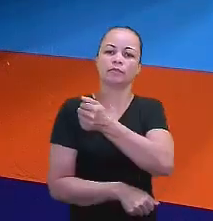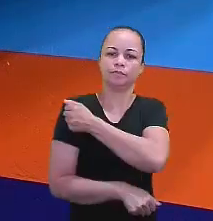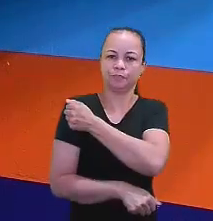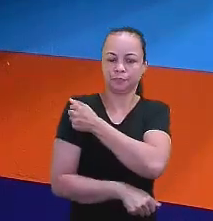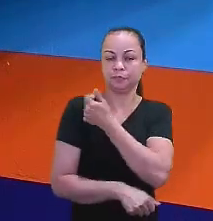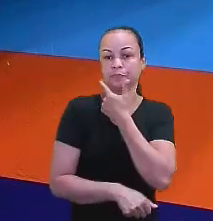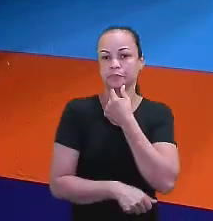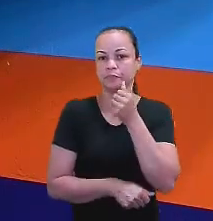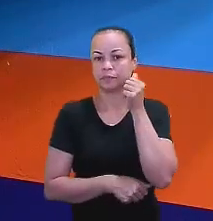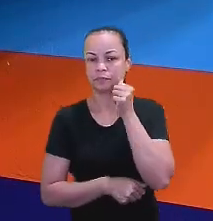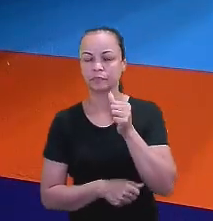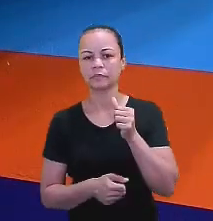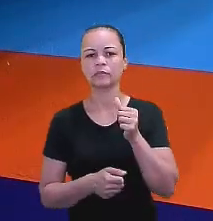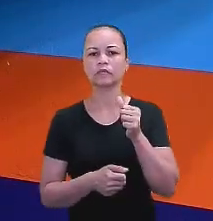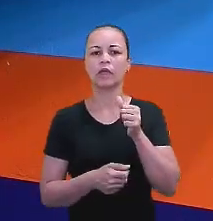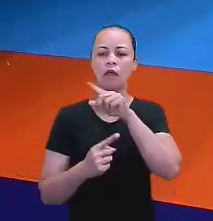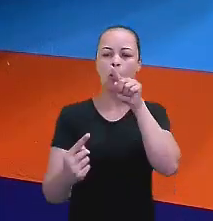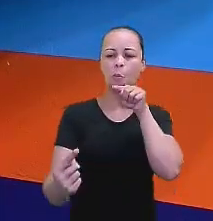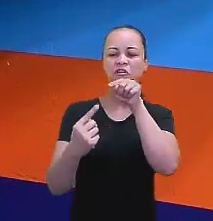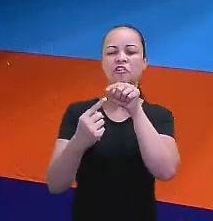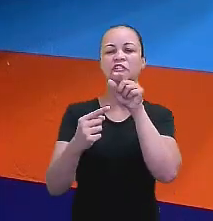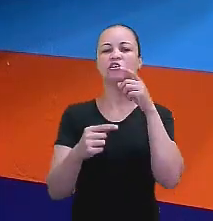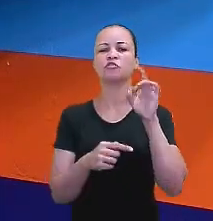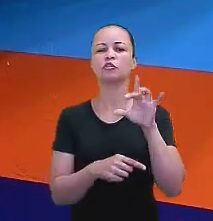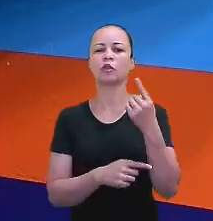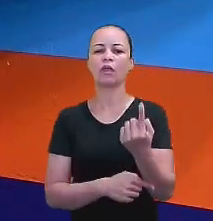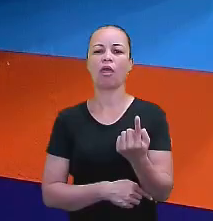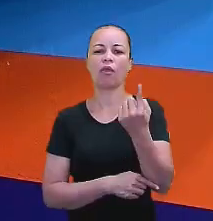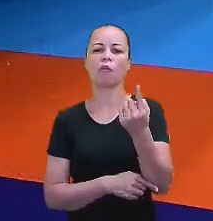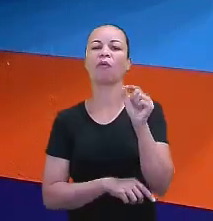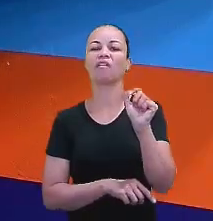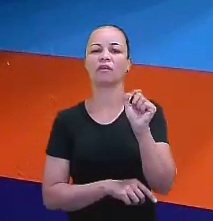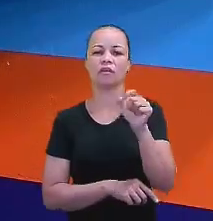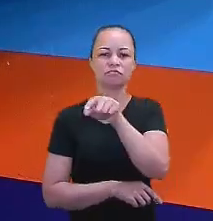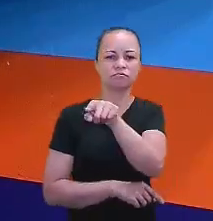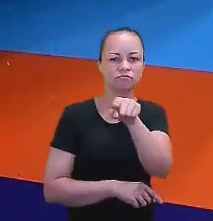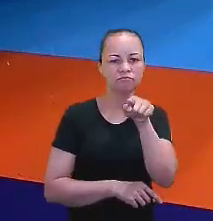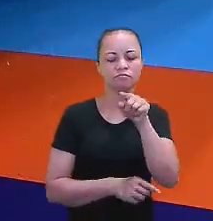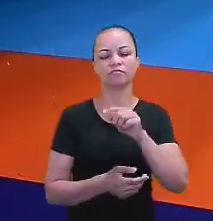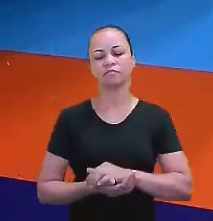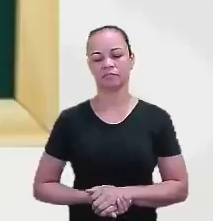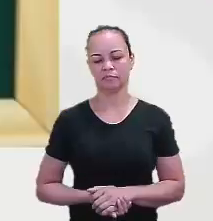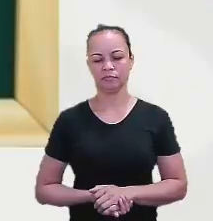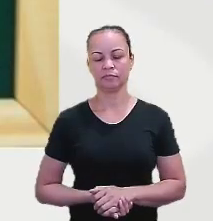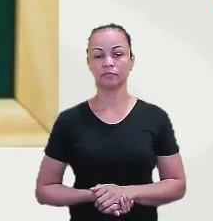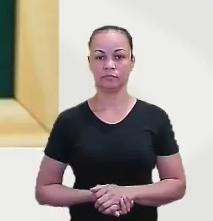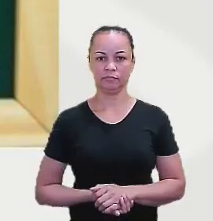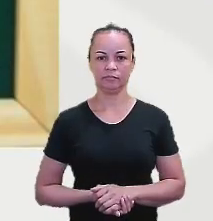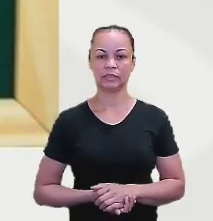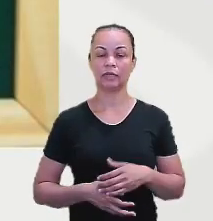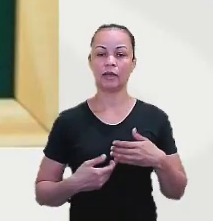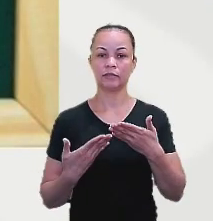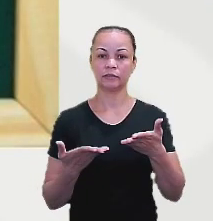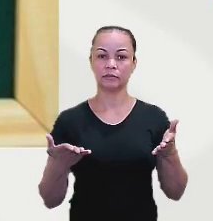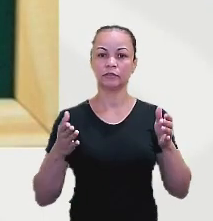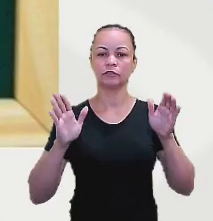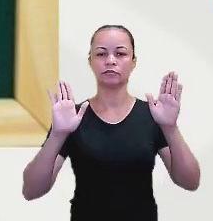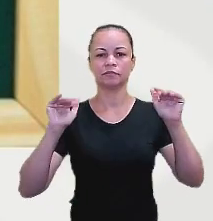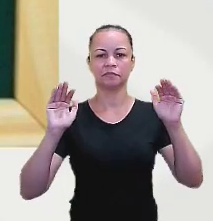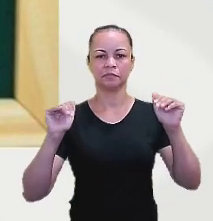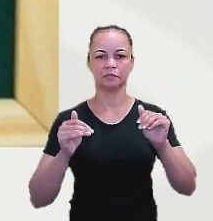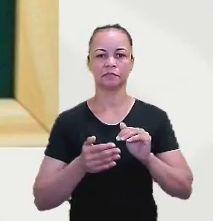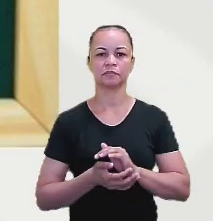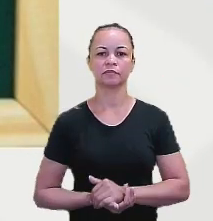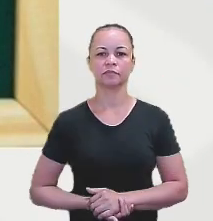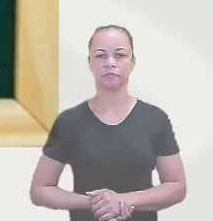mobilização de energia só tem um objetivo, você. Dito tudo isso, abre essa imagem de novo aí, por favor, produção. Fui!